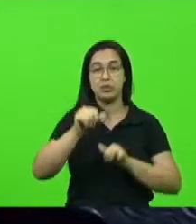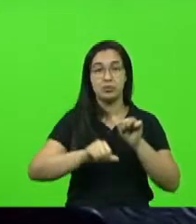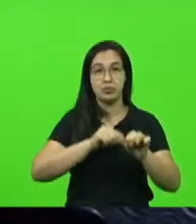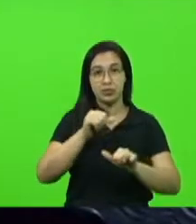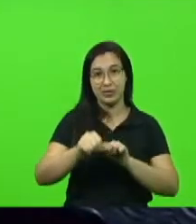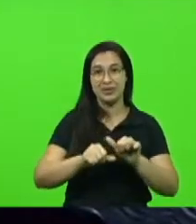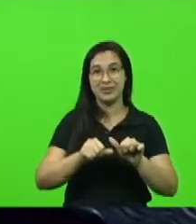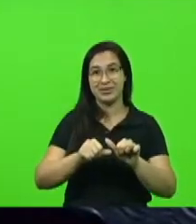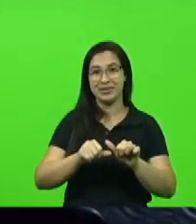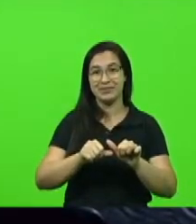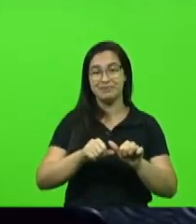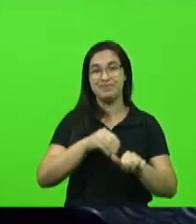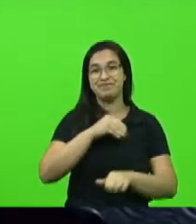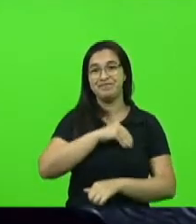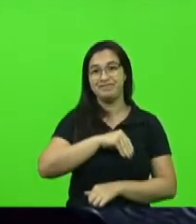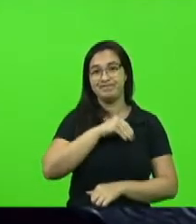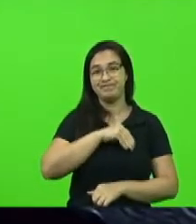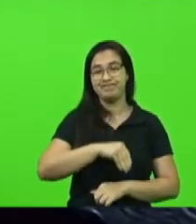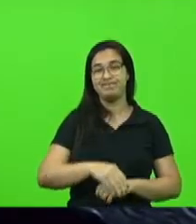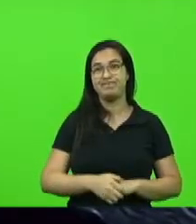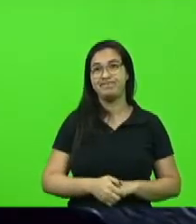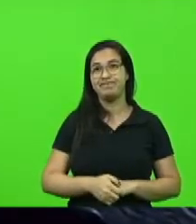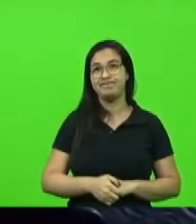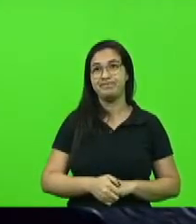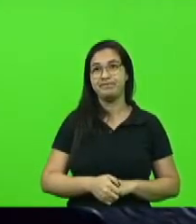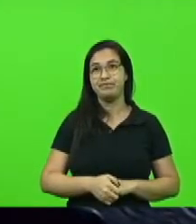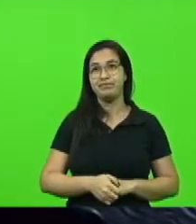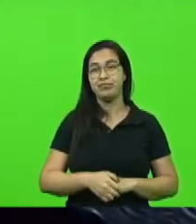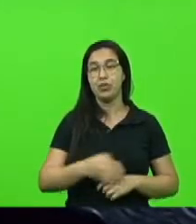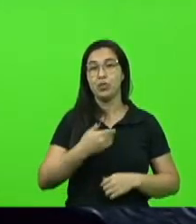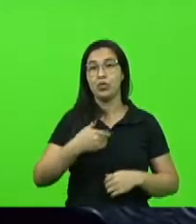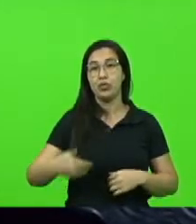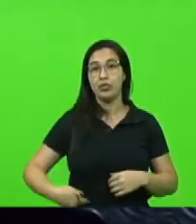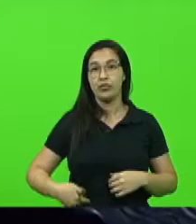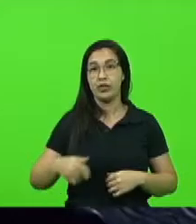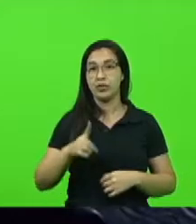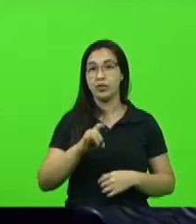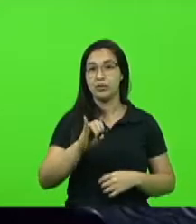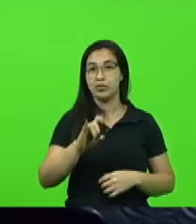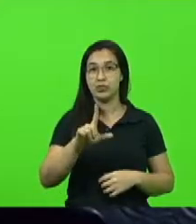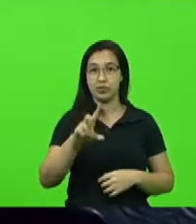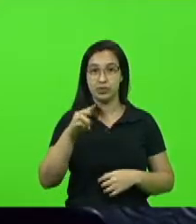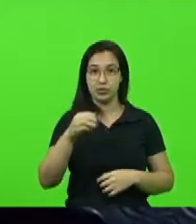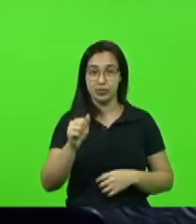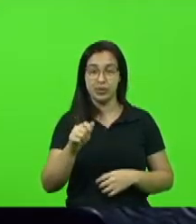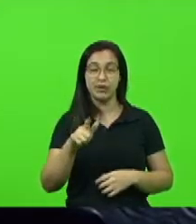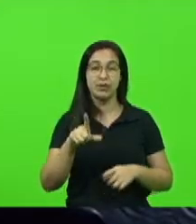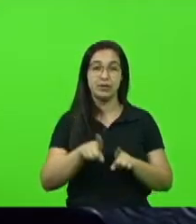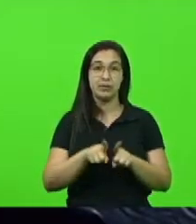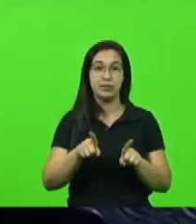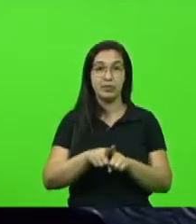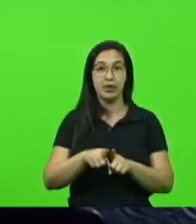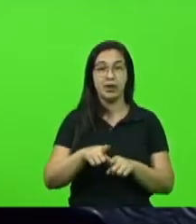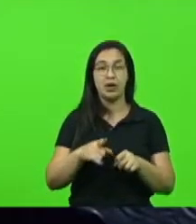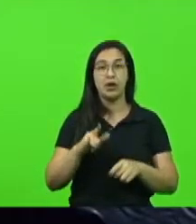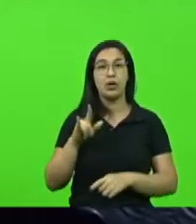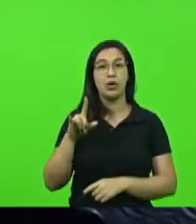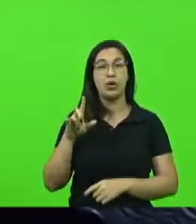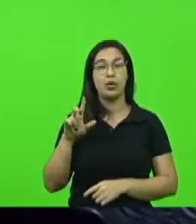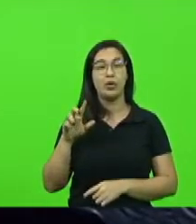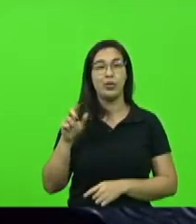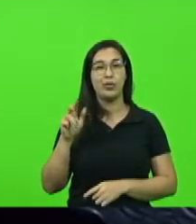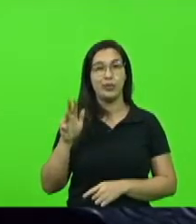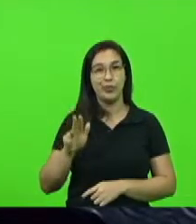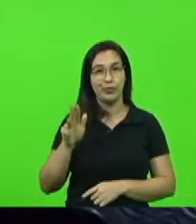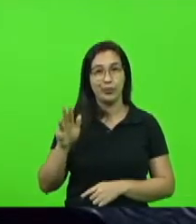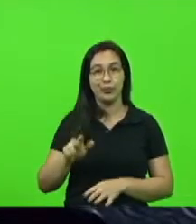governos petistas de Lula e Dilma, a correção era feita com base na inflação do INPC, mais o percentual de crescimento do Produto